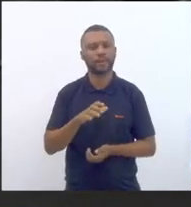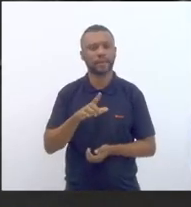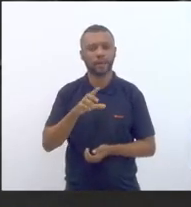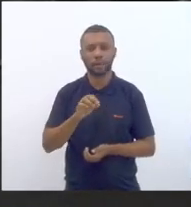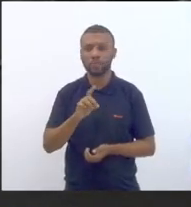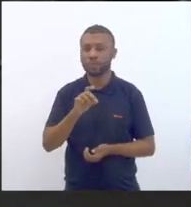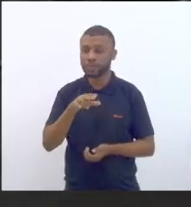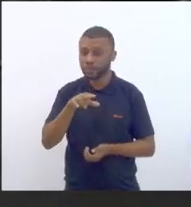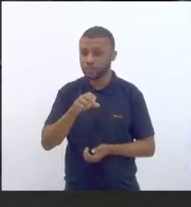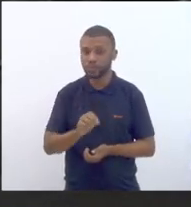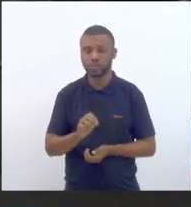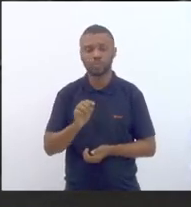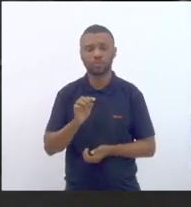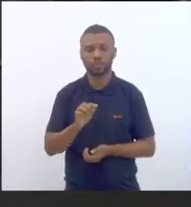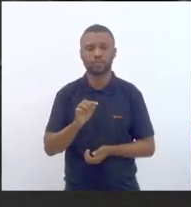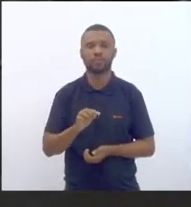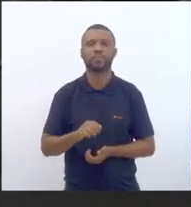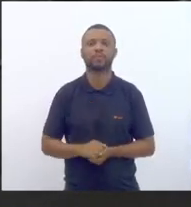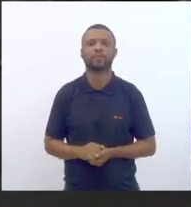deputado Marcelo Dino.